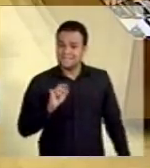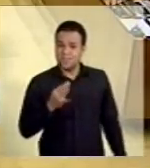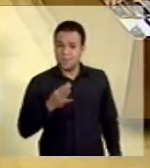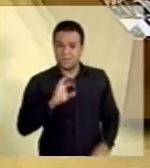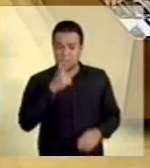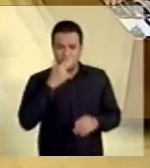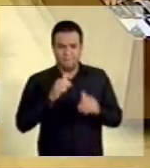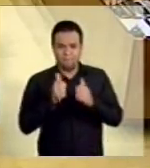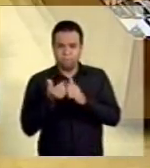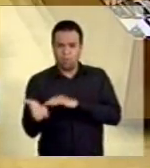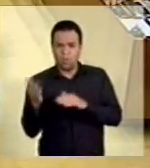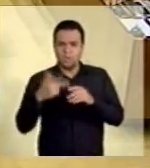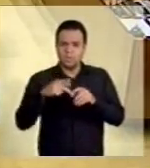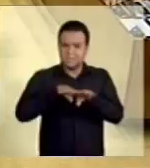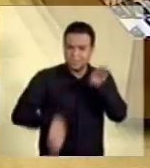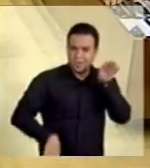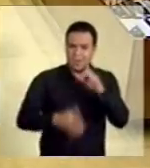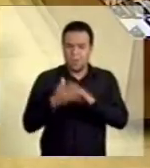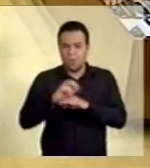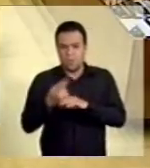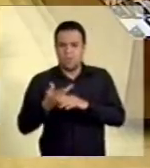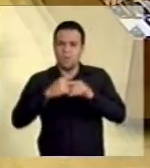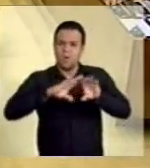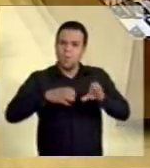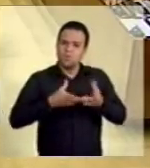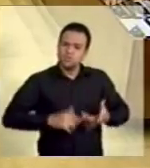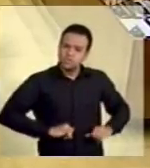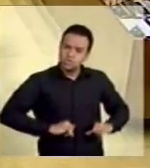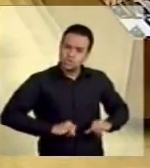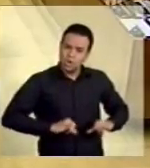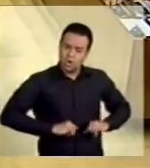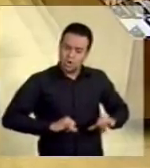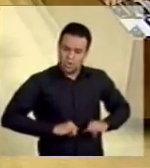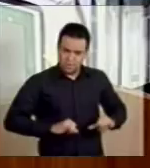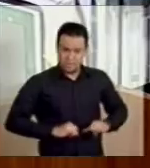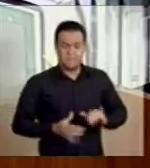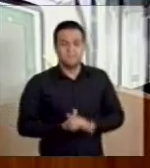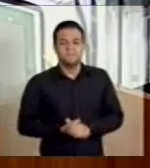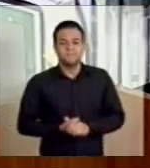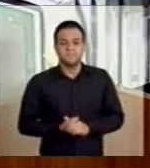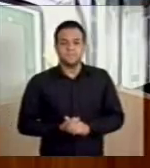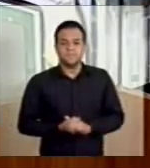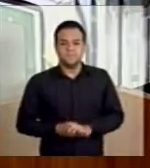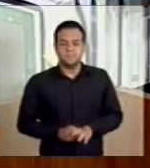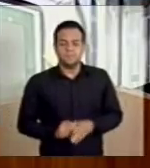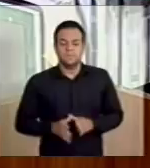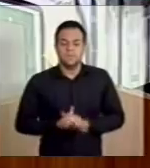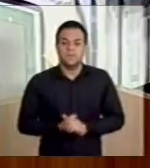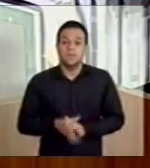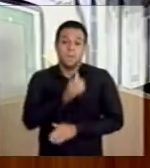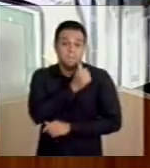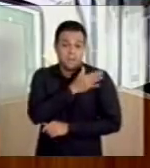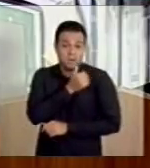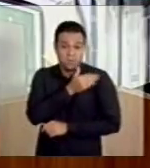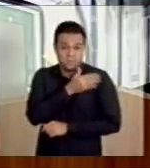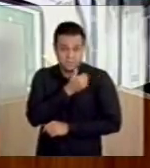injusta exclusão jurídica por eles sofrida em contextos fundados em